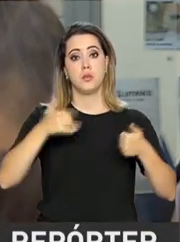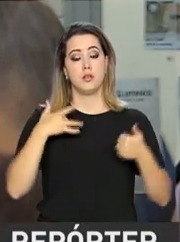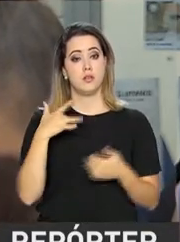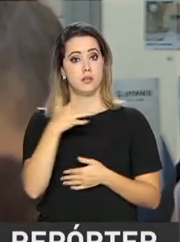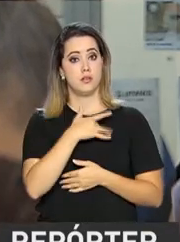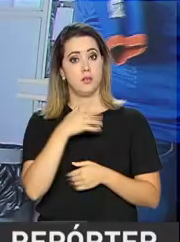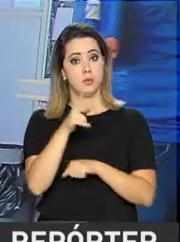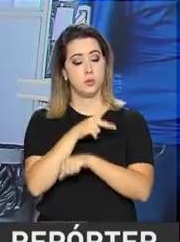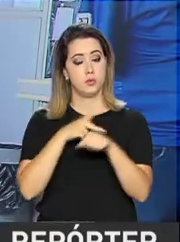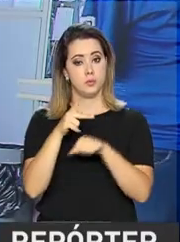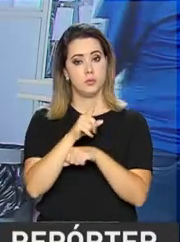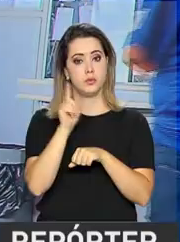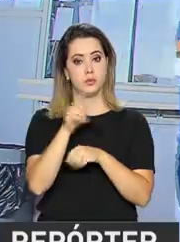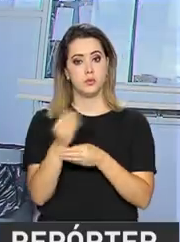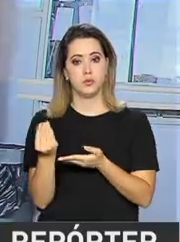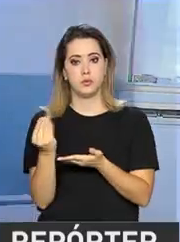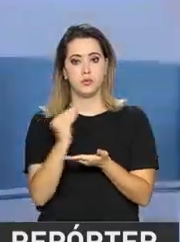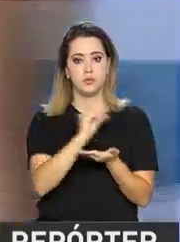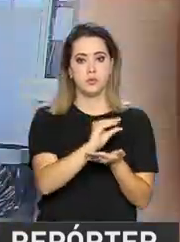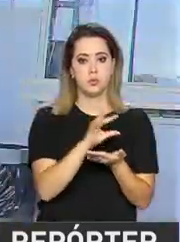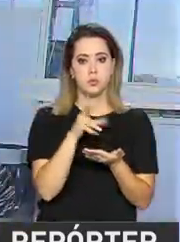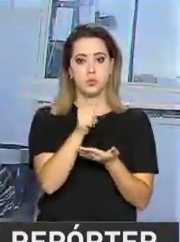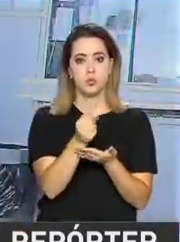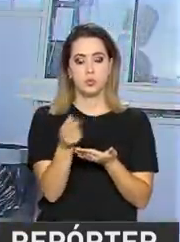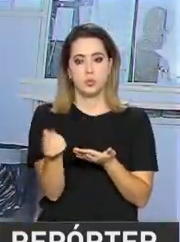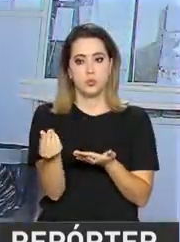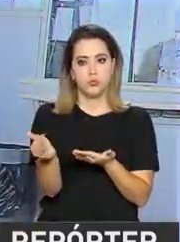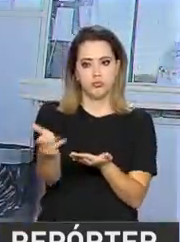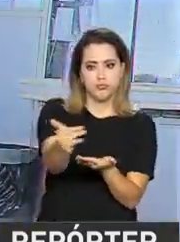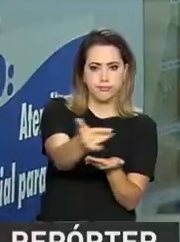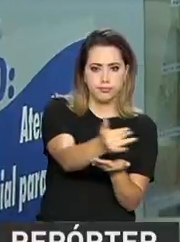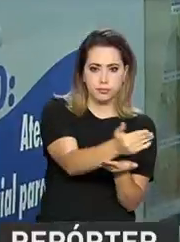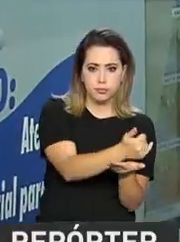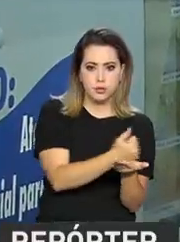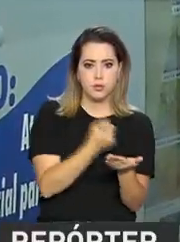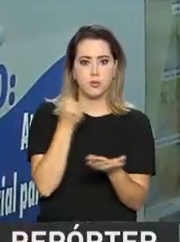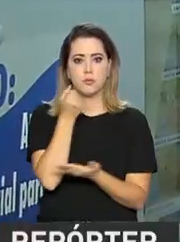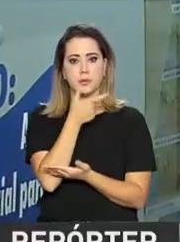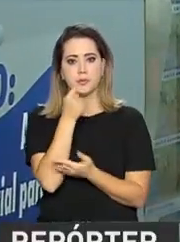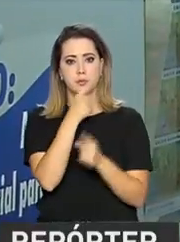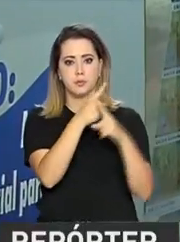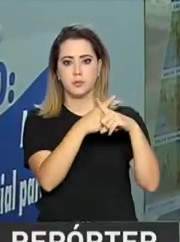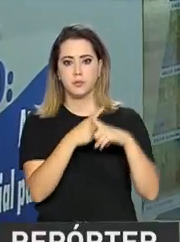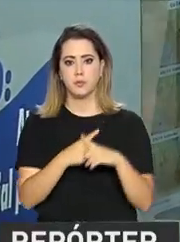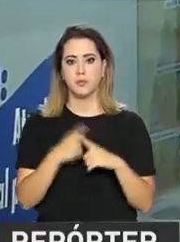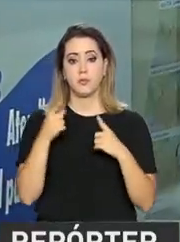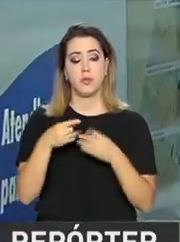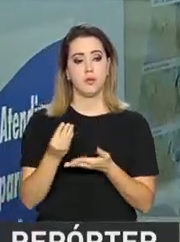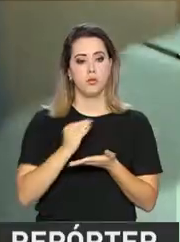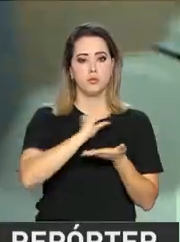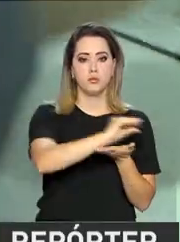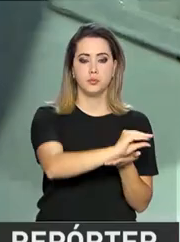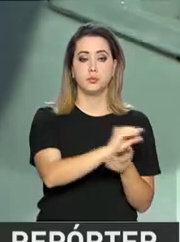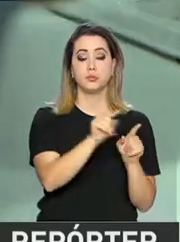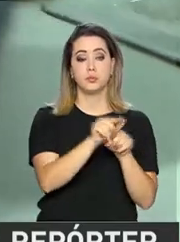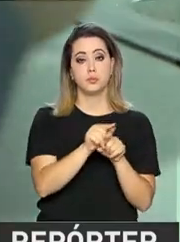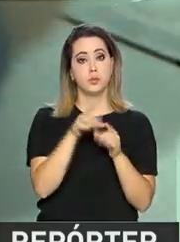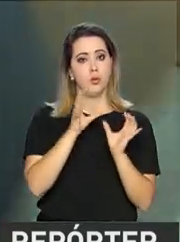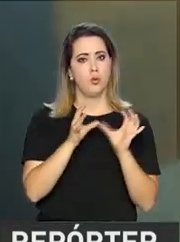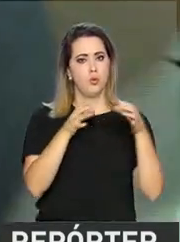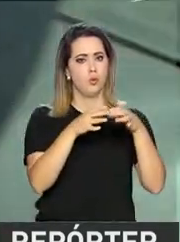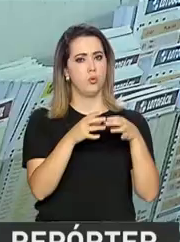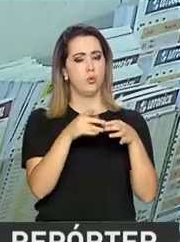saúde no país. É que parte de tudo que é arrecadado com as apostas é repassado para o Ministério da Saúde.